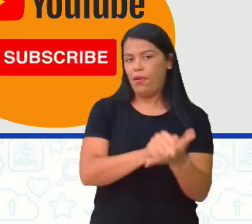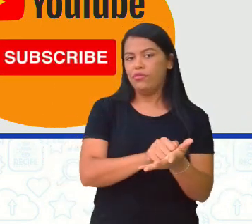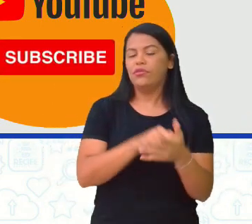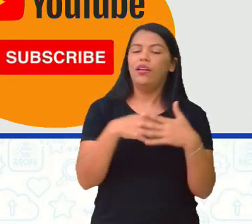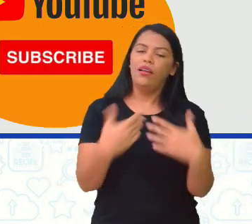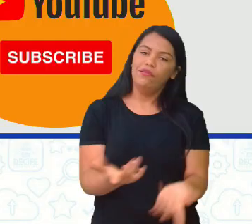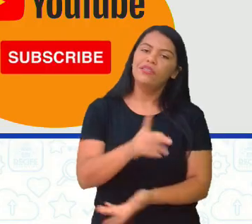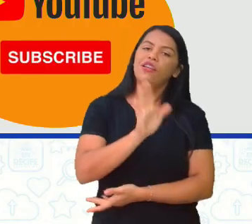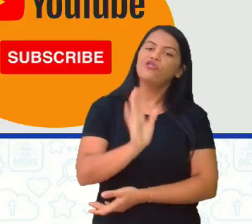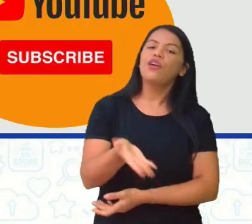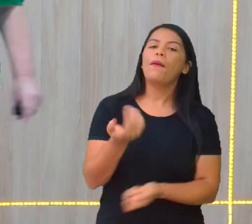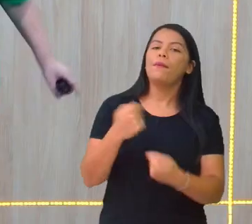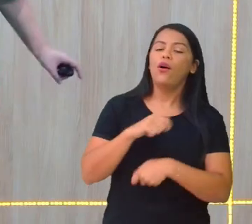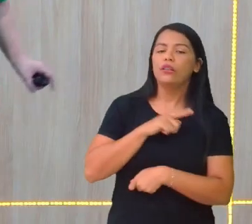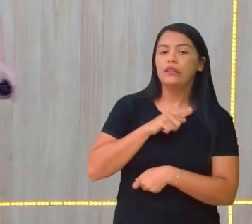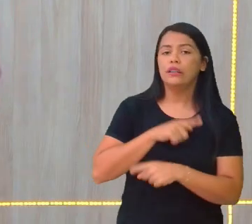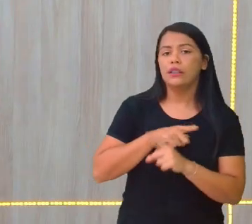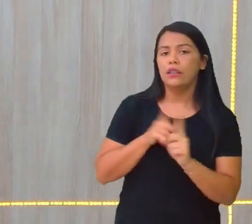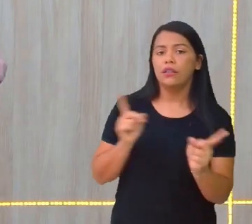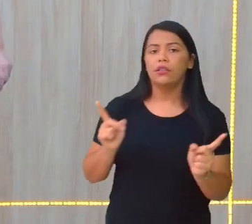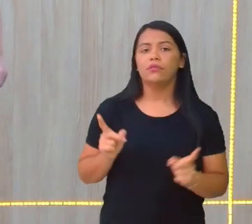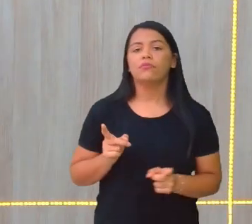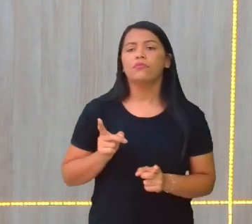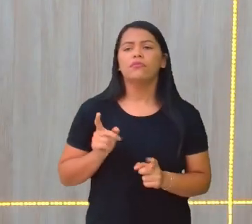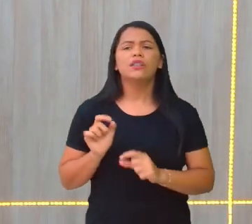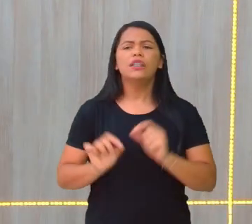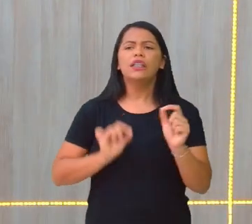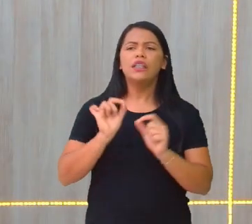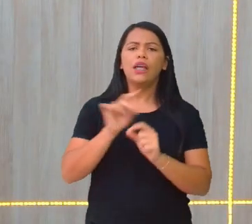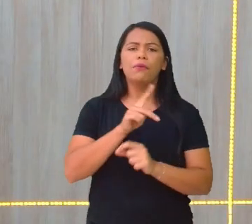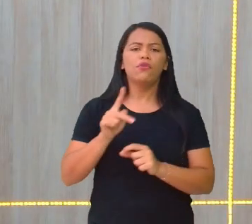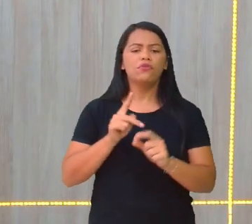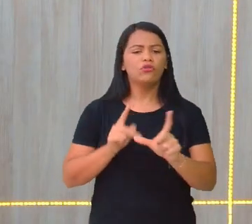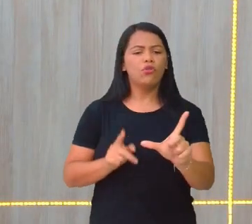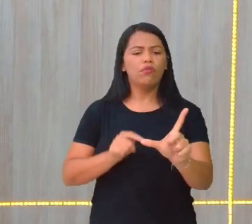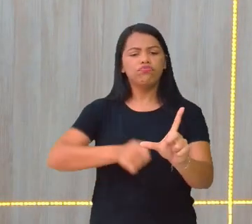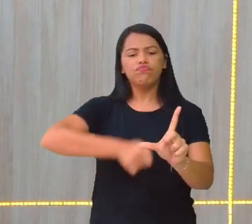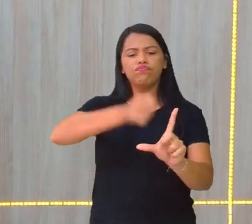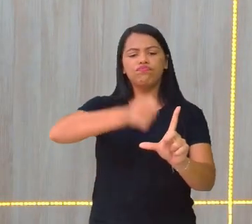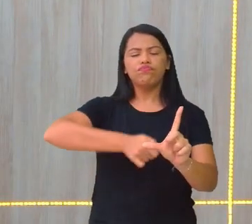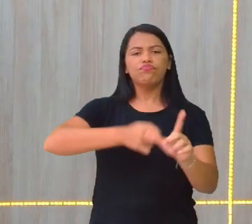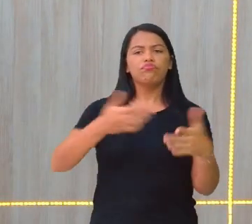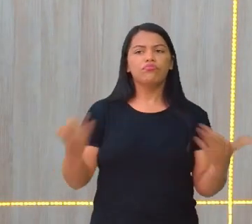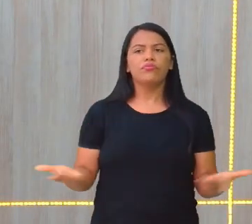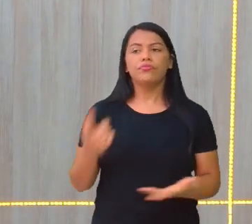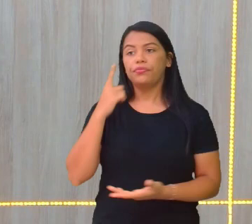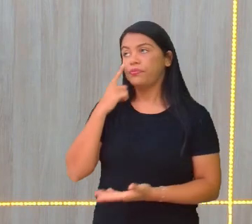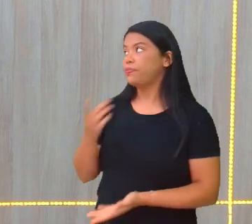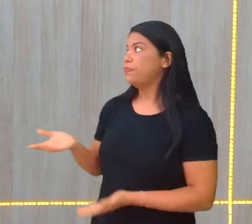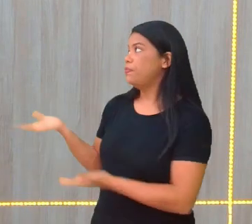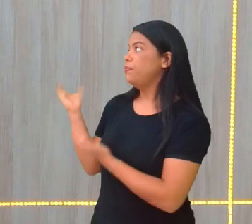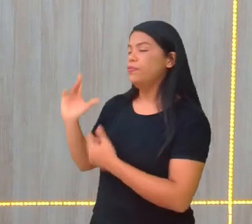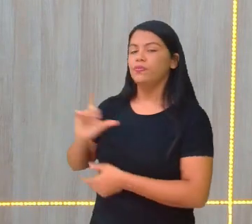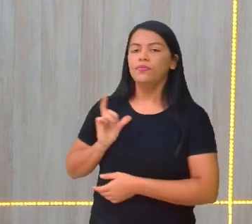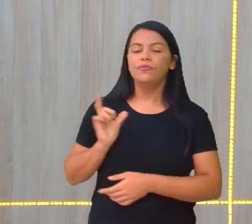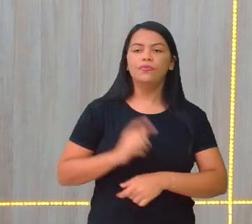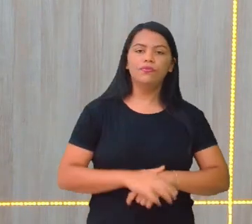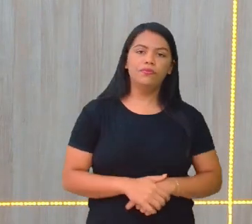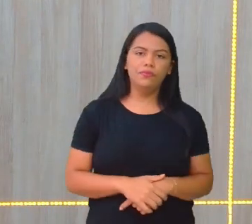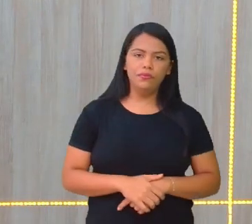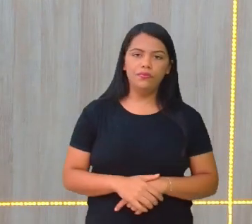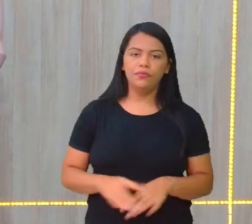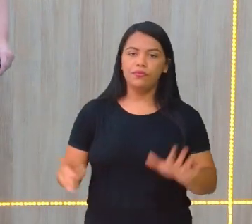devem ter, mas vocês podem... De que o QR Code, professora? Ó, o QR Code que os meninos vão colocar aqui, certo? Do